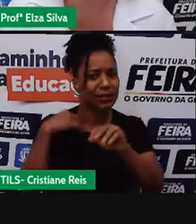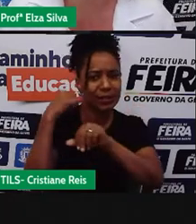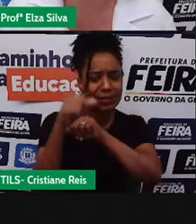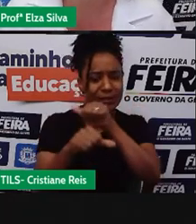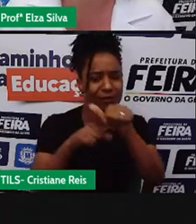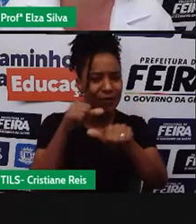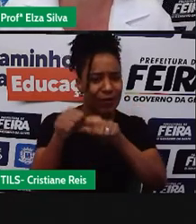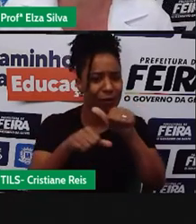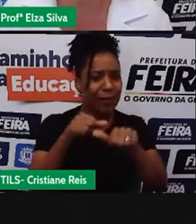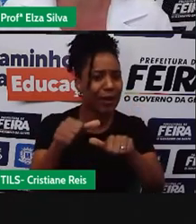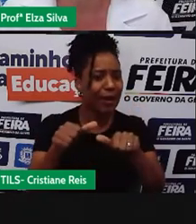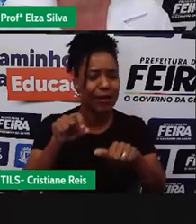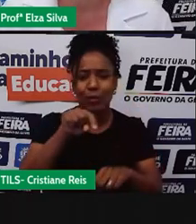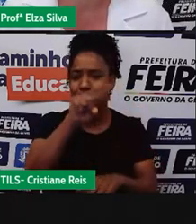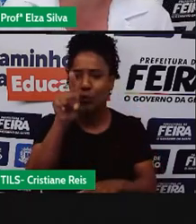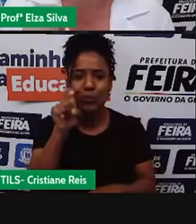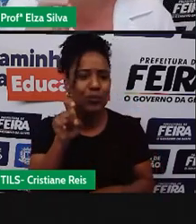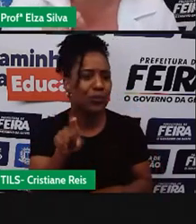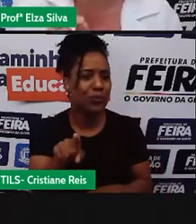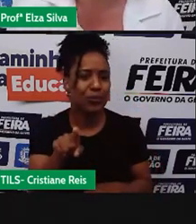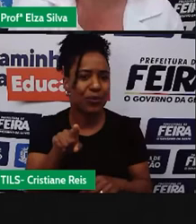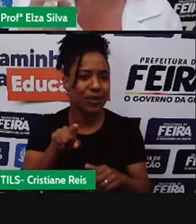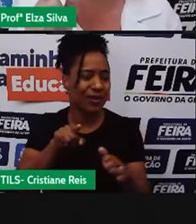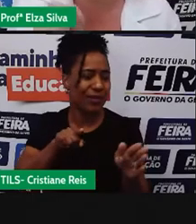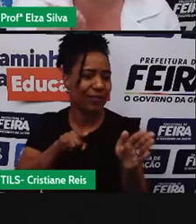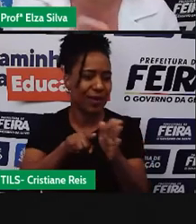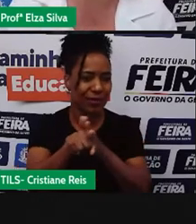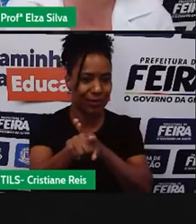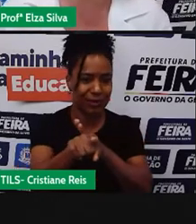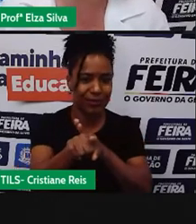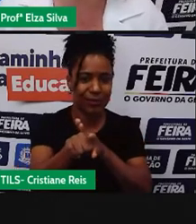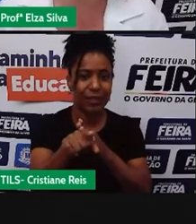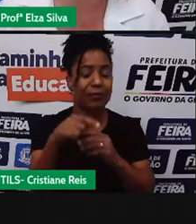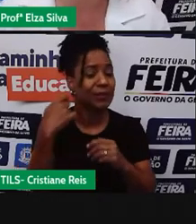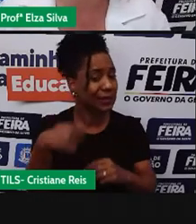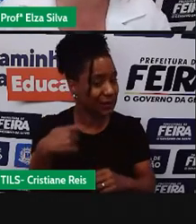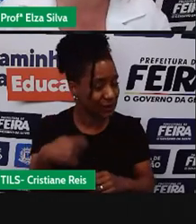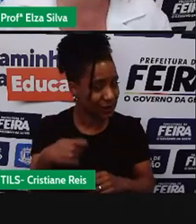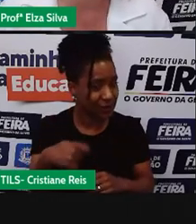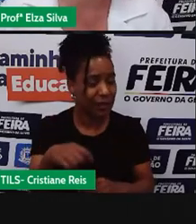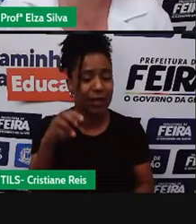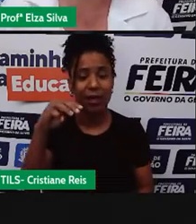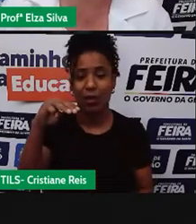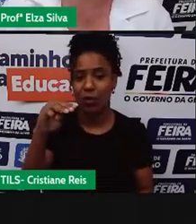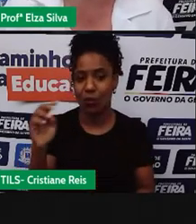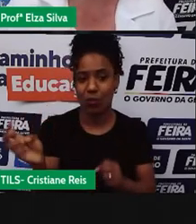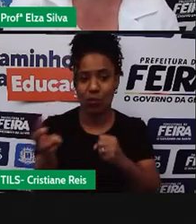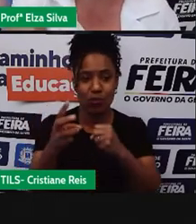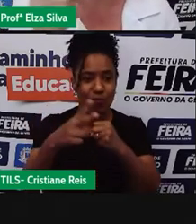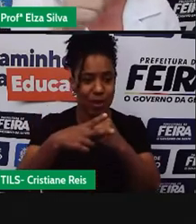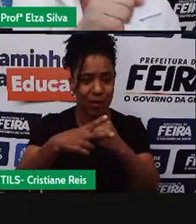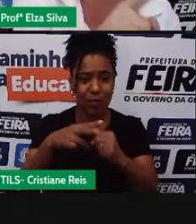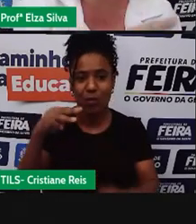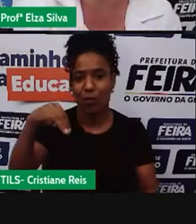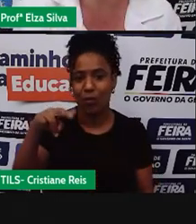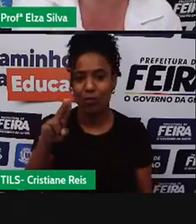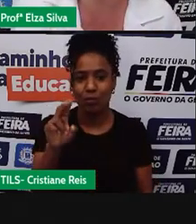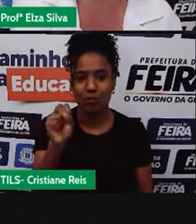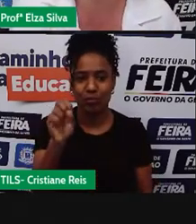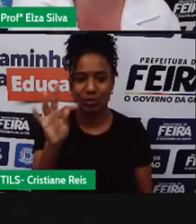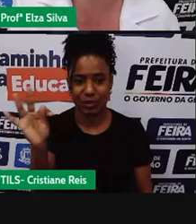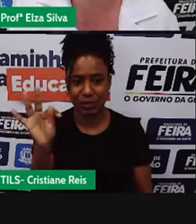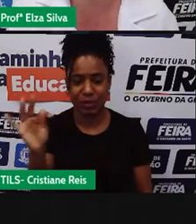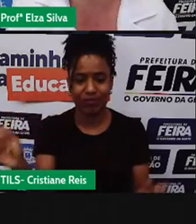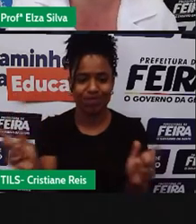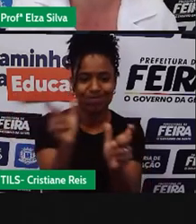olha só o que eu devo fazer. Mudar o modal de posição. Então, ele passa para o